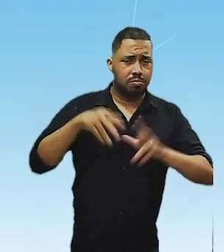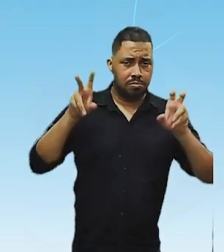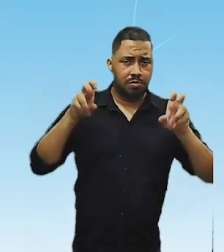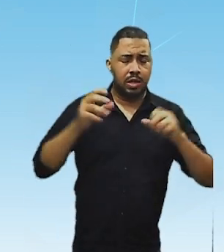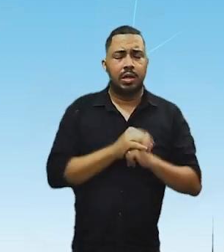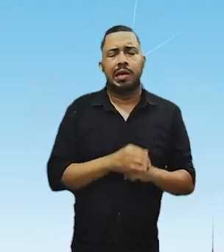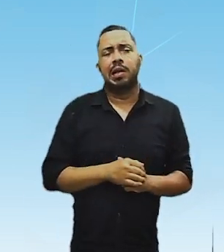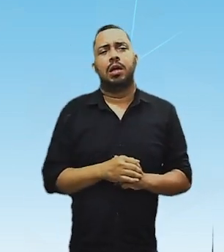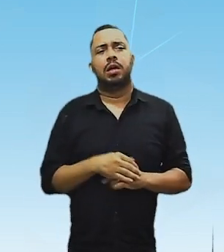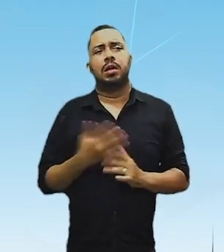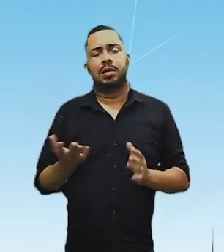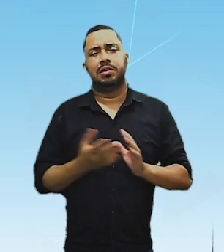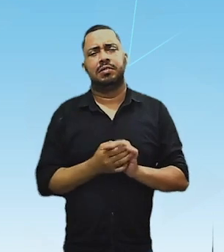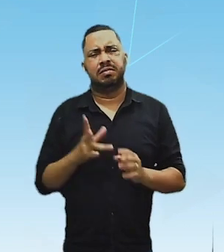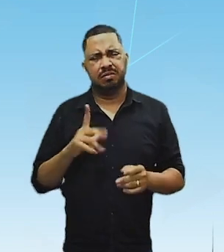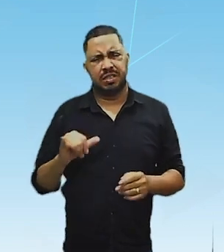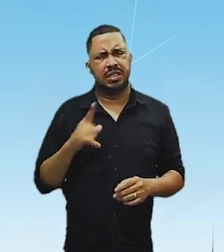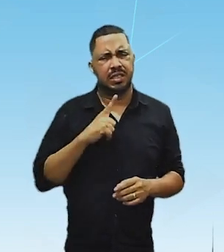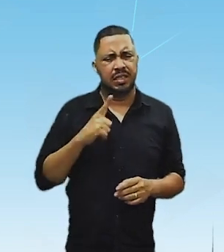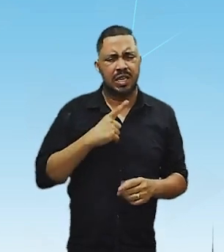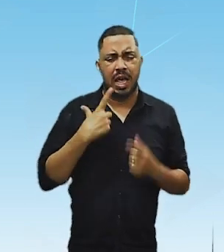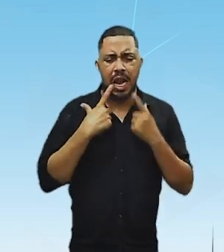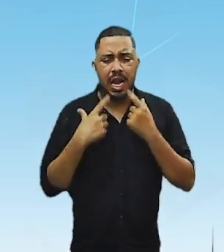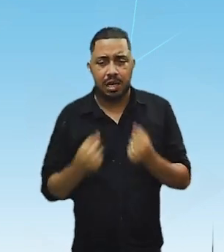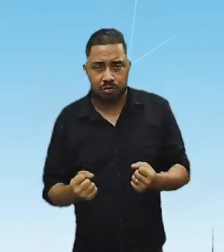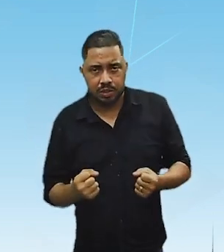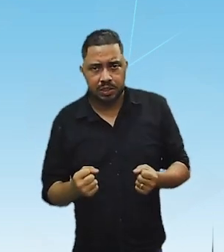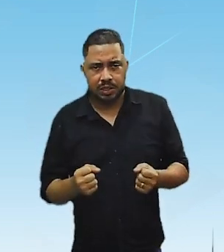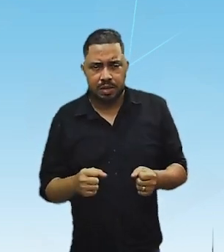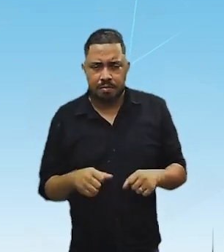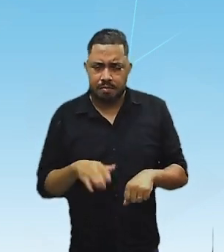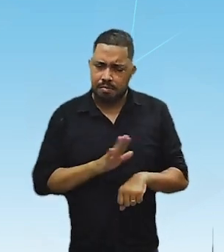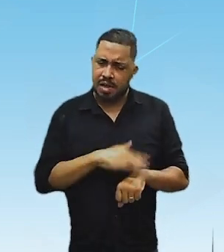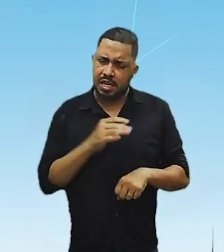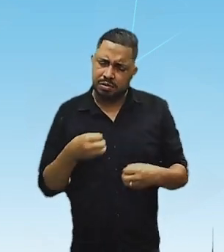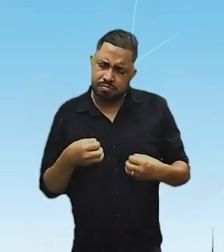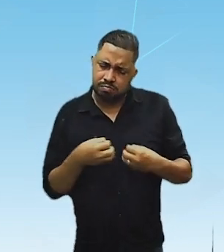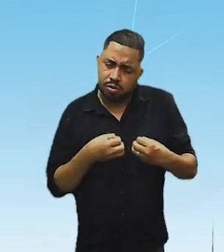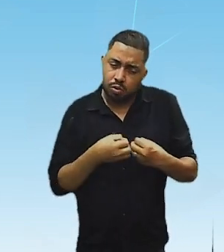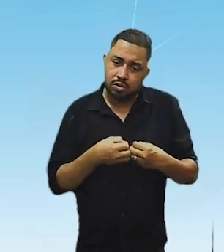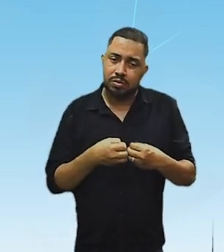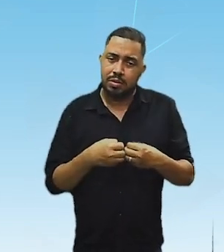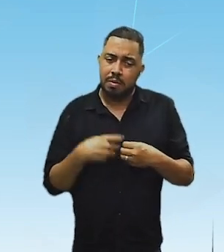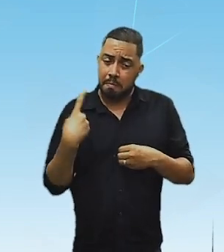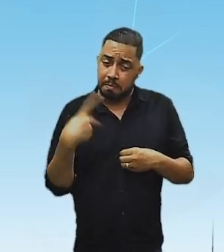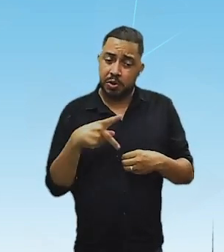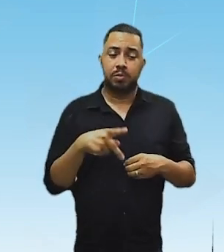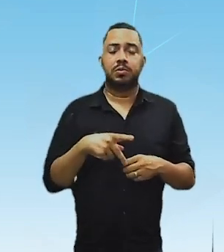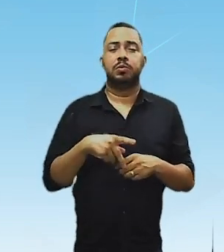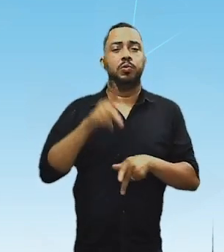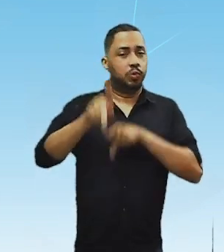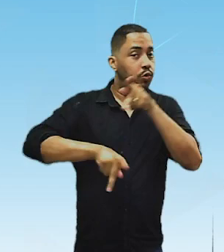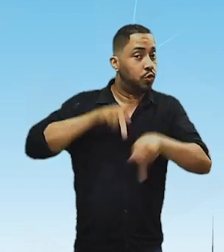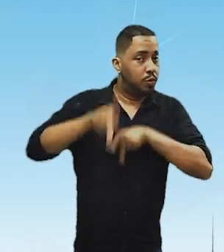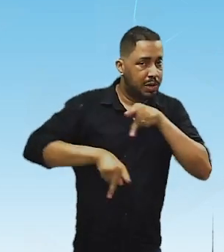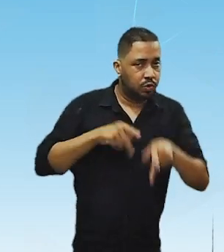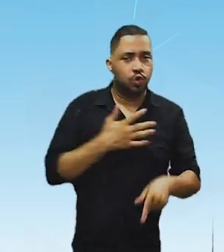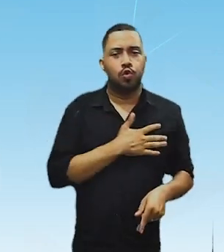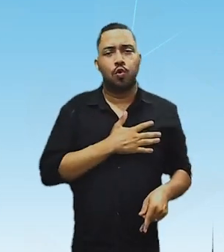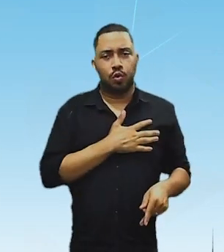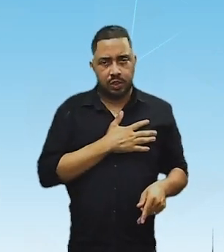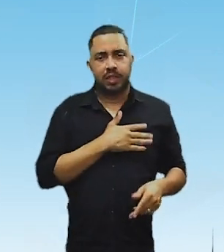revista de futebol, ela vai ter uma linguagem mais próxima para aquele público que gosta